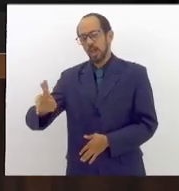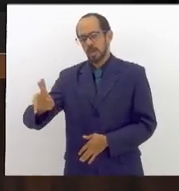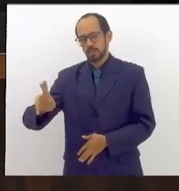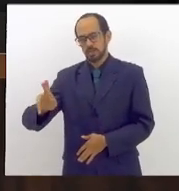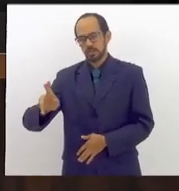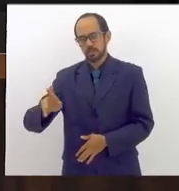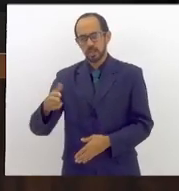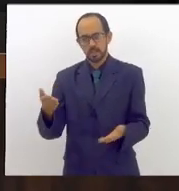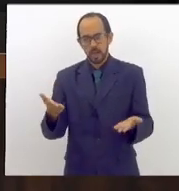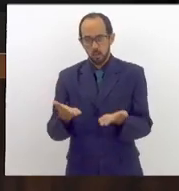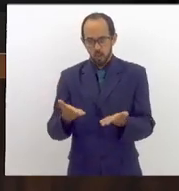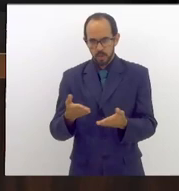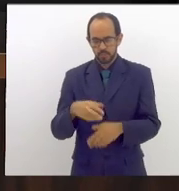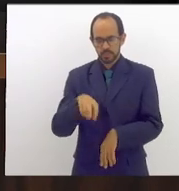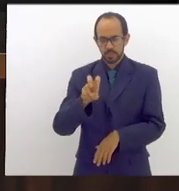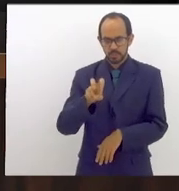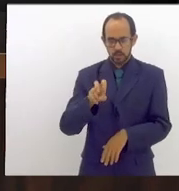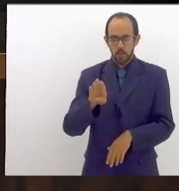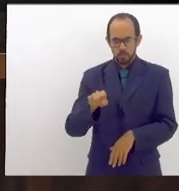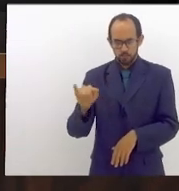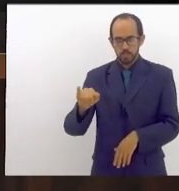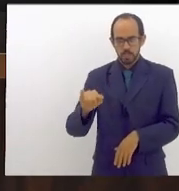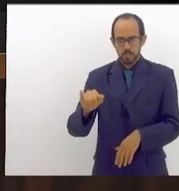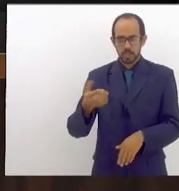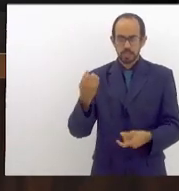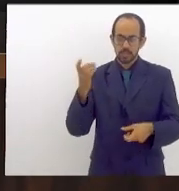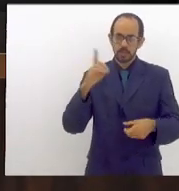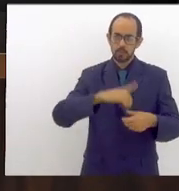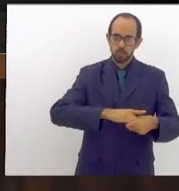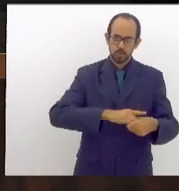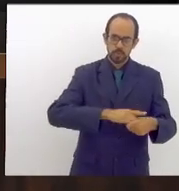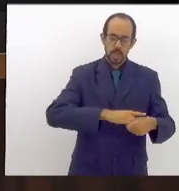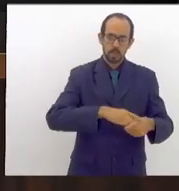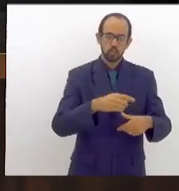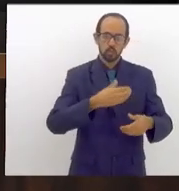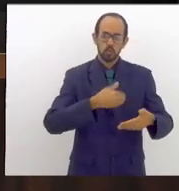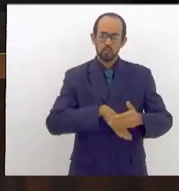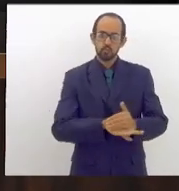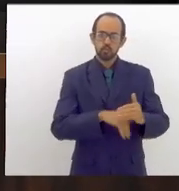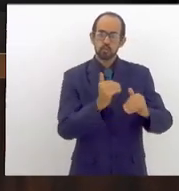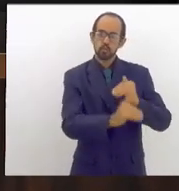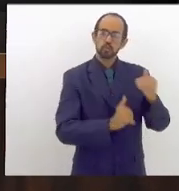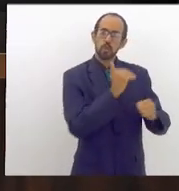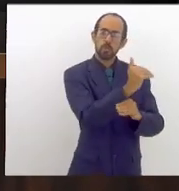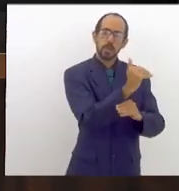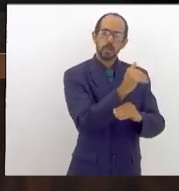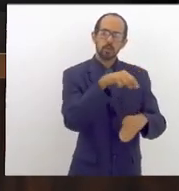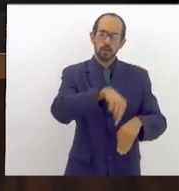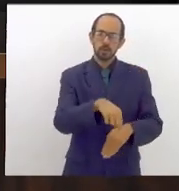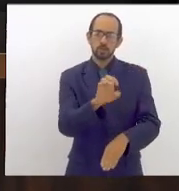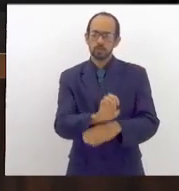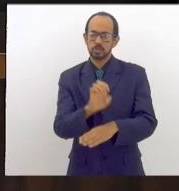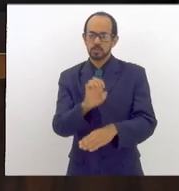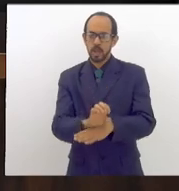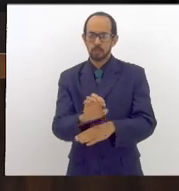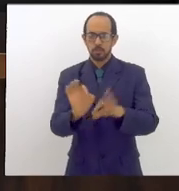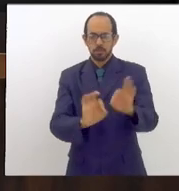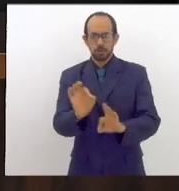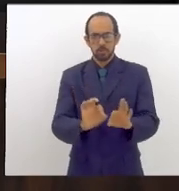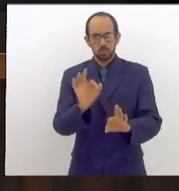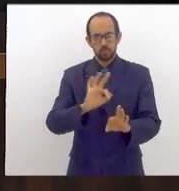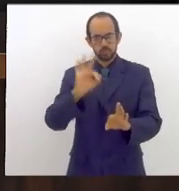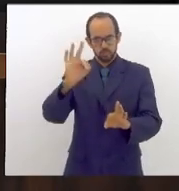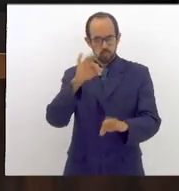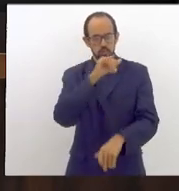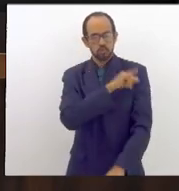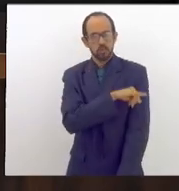cinco bi dinheiro que está sendo depositado no fundo soberano do Estado um projeto aprovado aqui nesta casa pela planejar o futuro do Rio de Janeiro